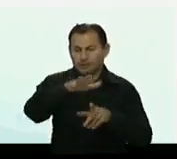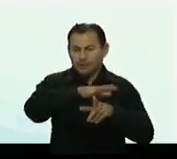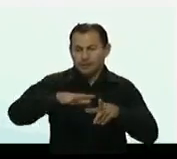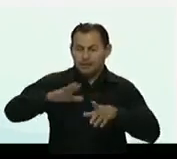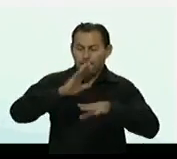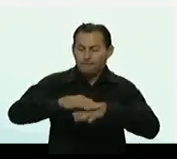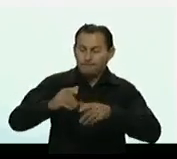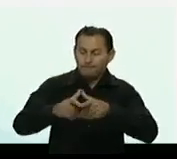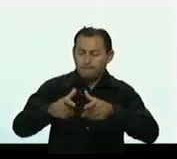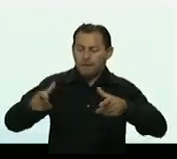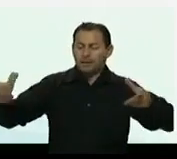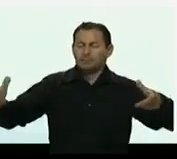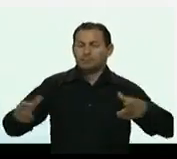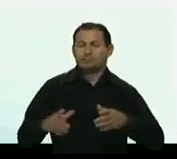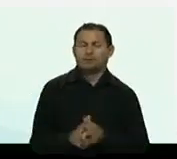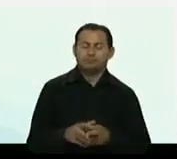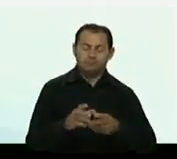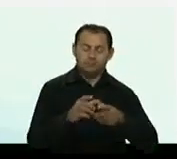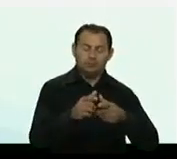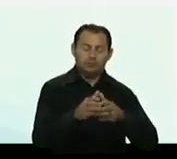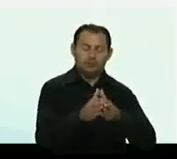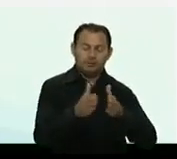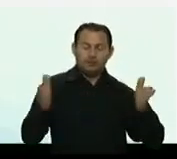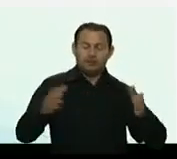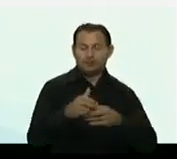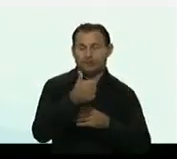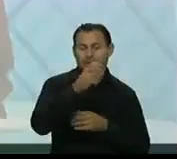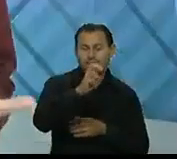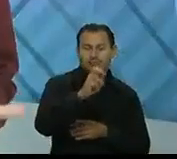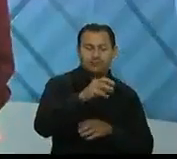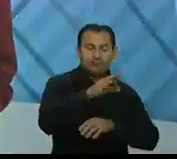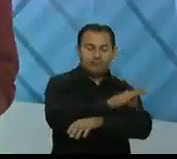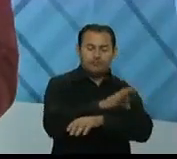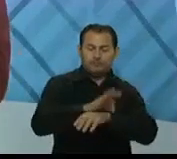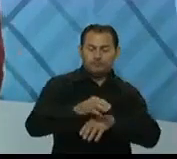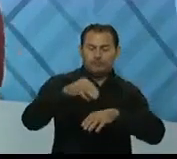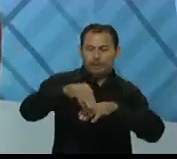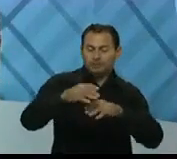ser máxima, as dimensões devem ser de 15 metros.